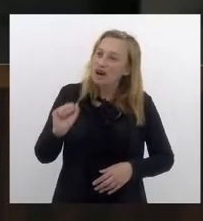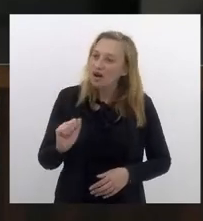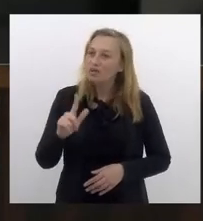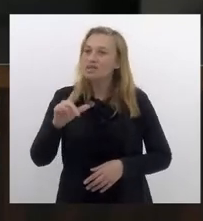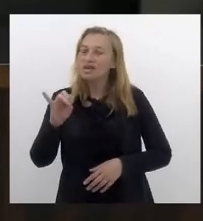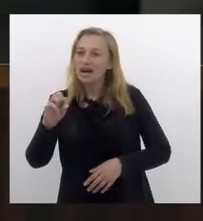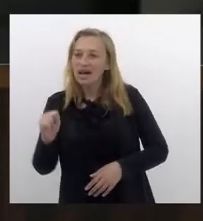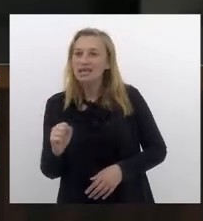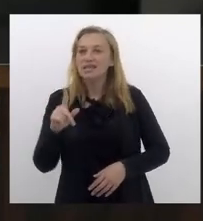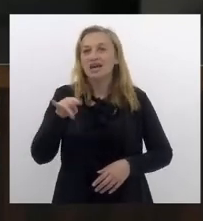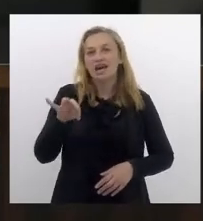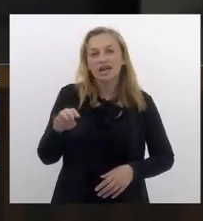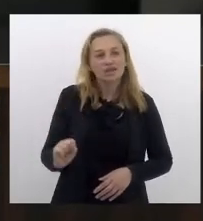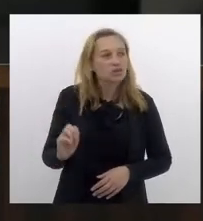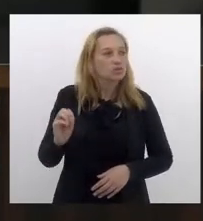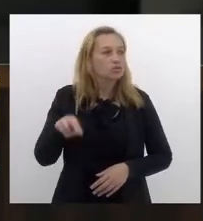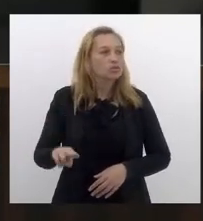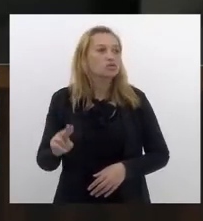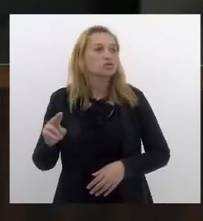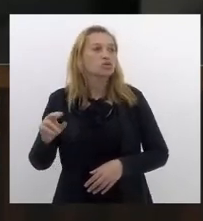Luceasa,